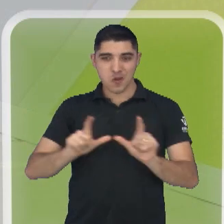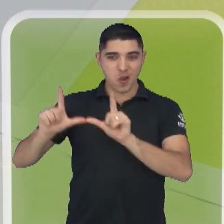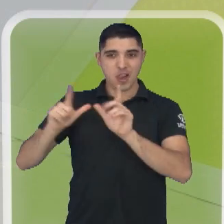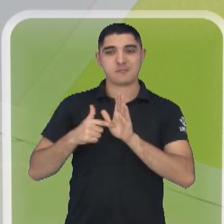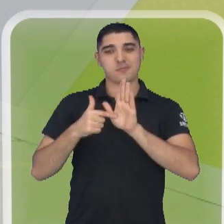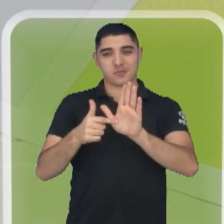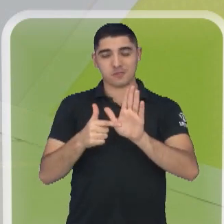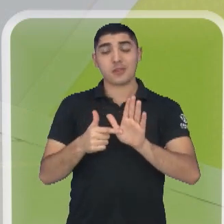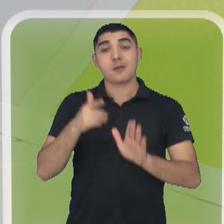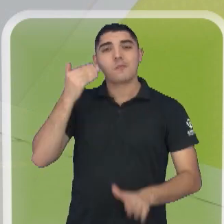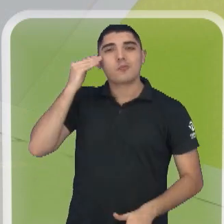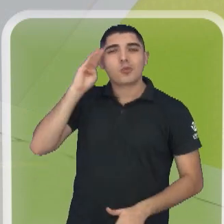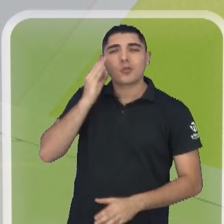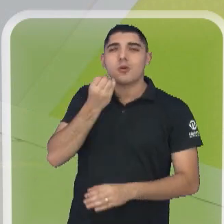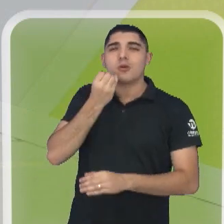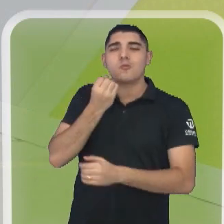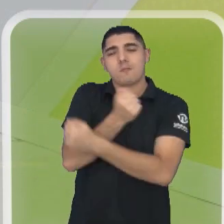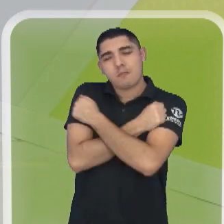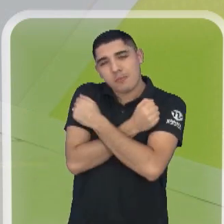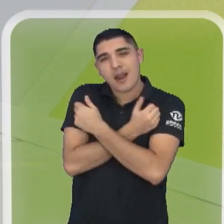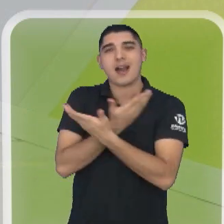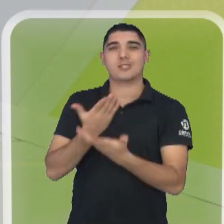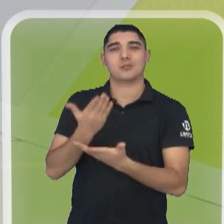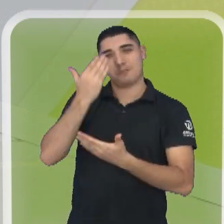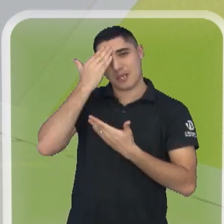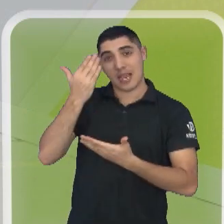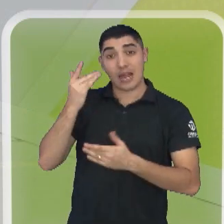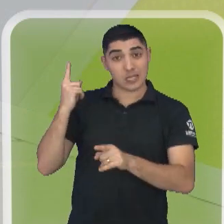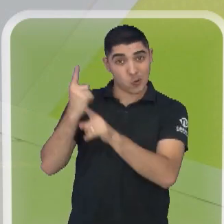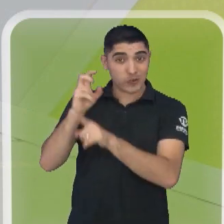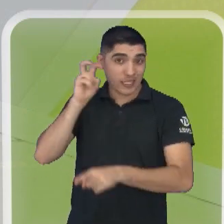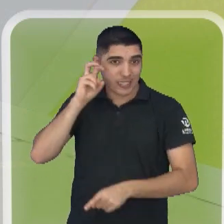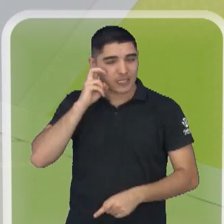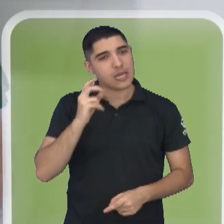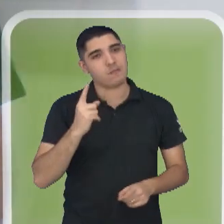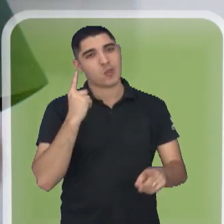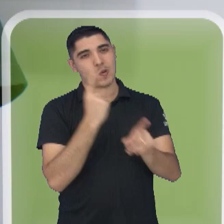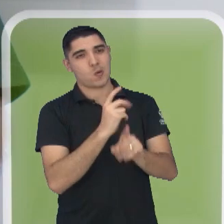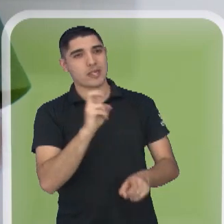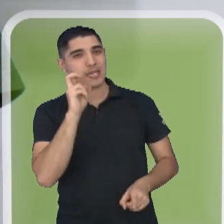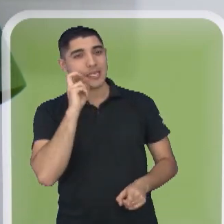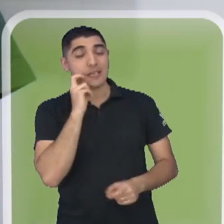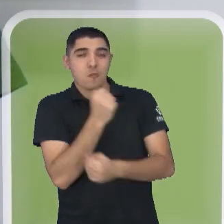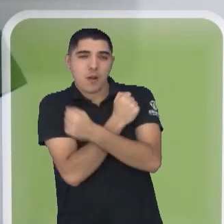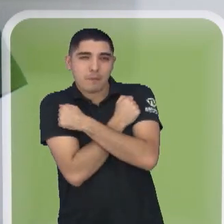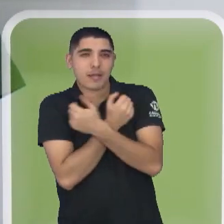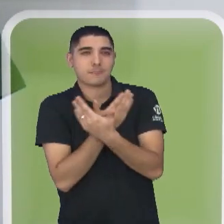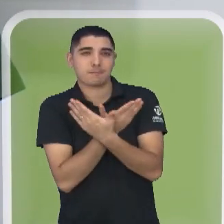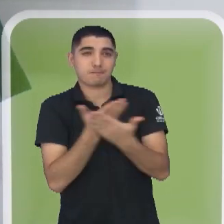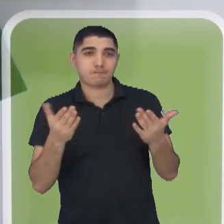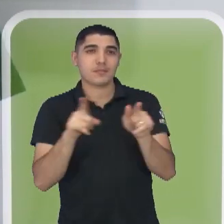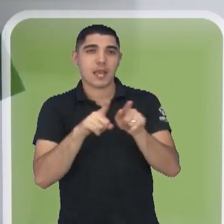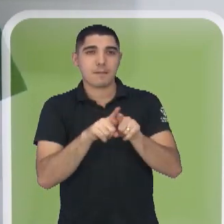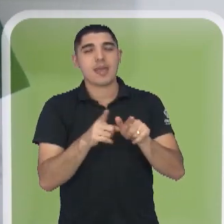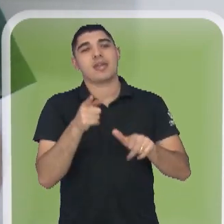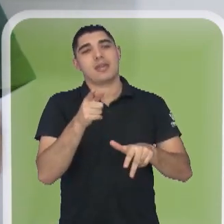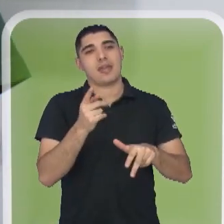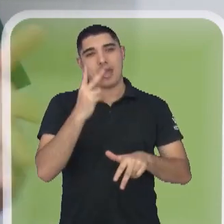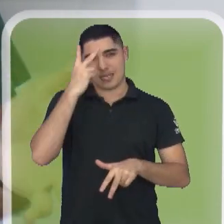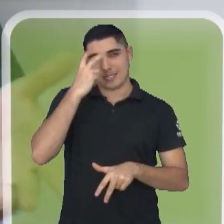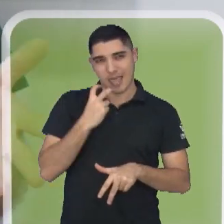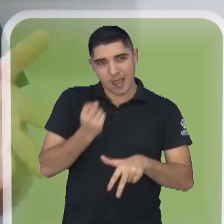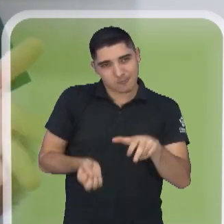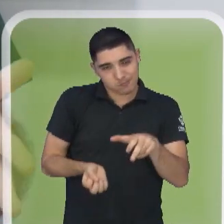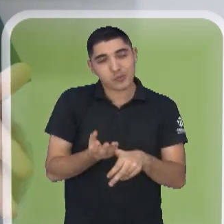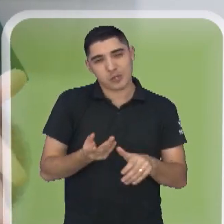do Esporte. Brunão, um grande abraço para você, obrigado e até quinta-feira. Até quinta-feira. Fica um abraço também pro pessoal do goalball, meu boa sorte. Foi um